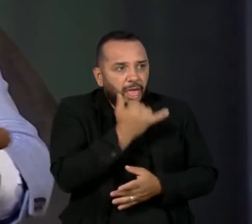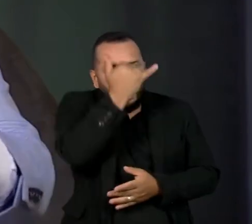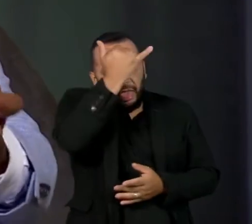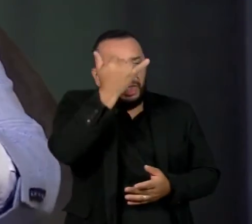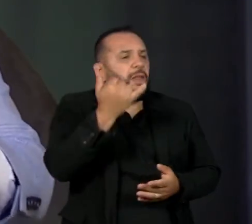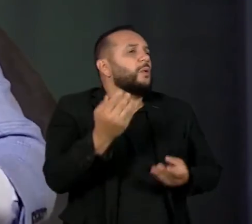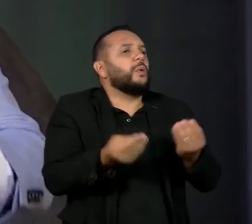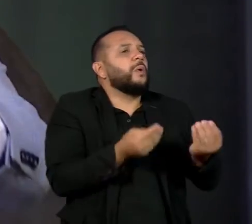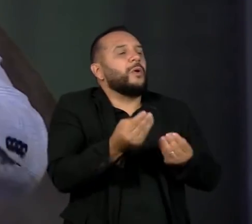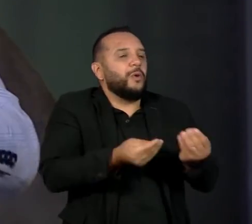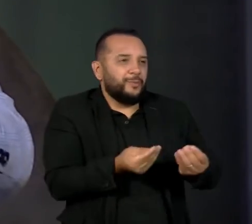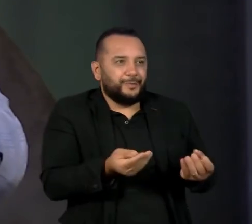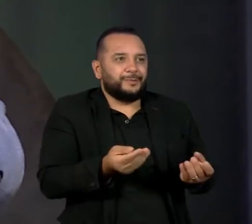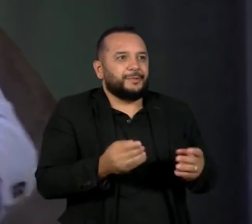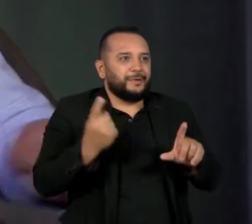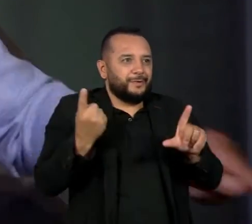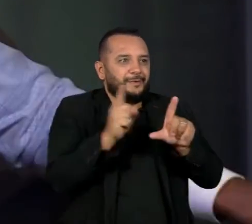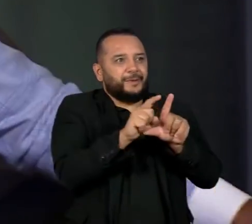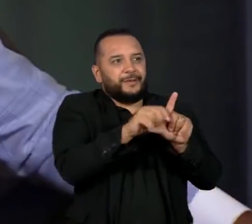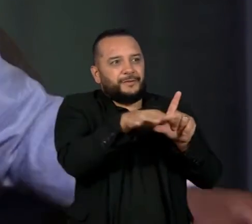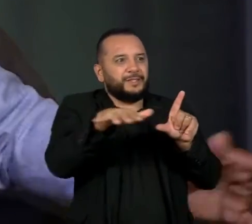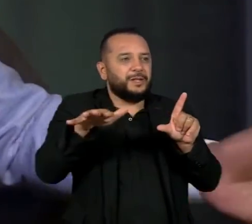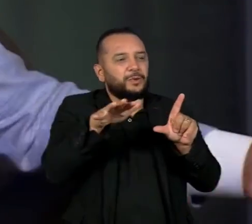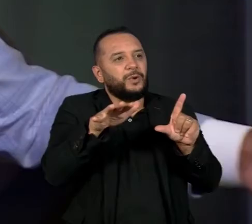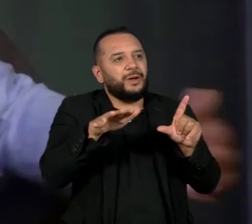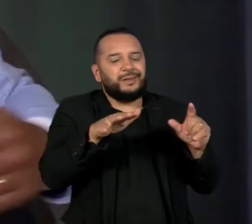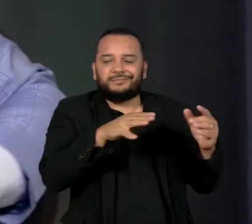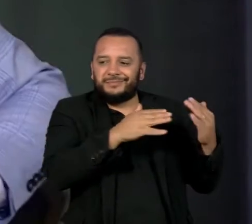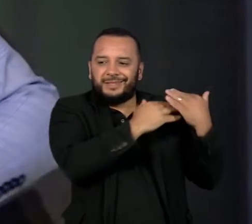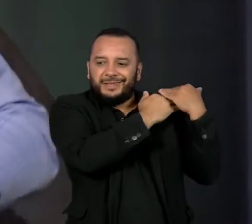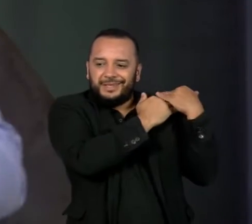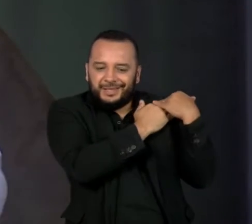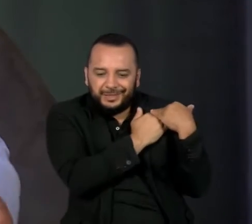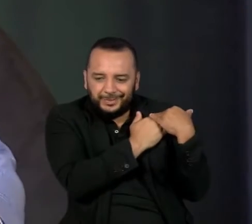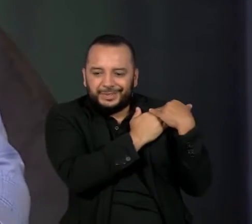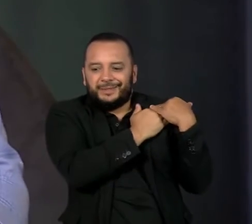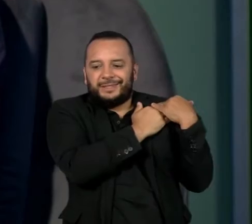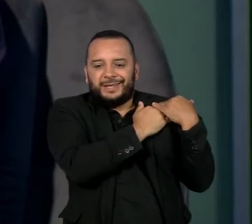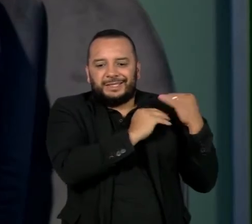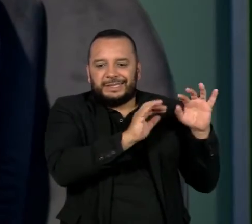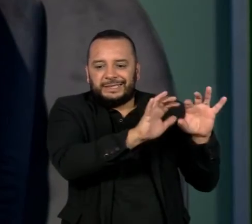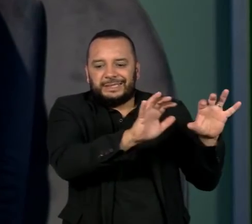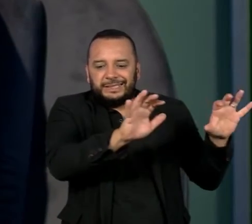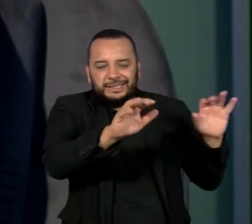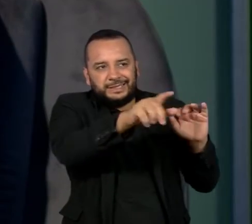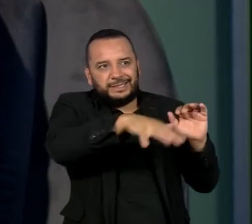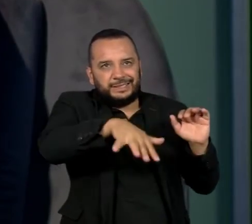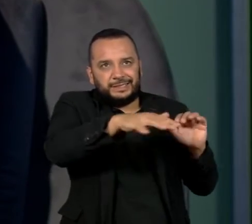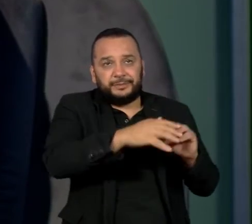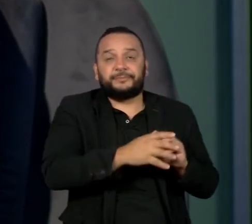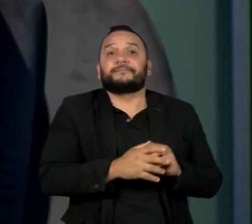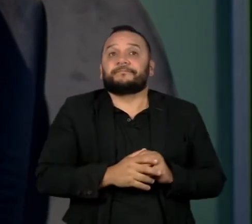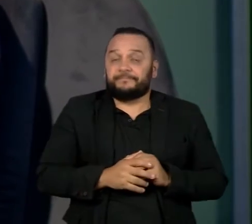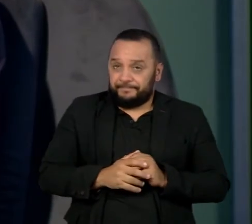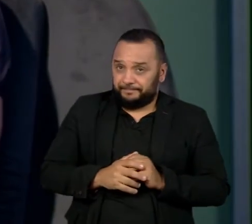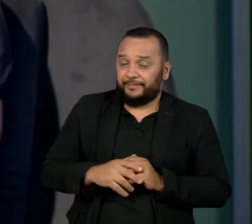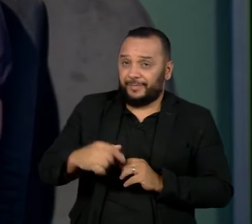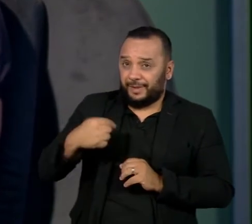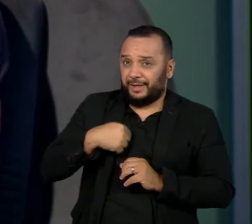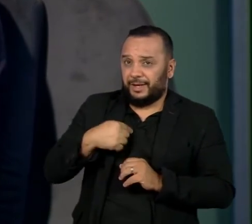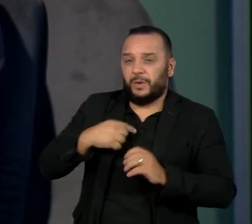que se administra essa responsabilidade com o influenciado lá na ponta? Por isso eu sou um dos